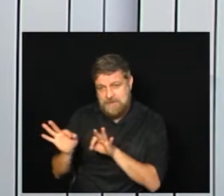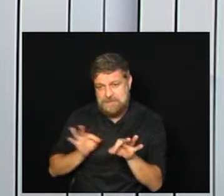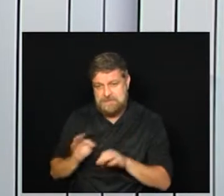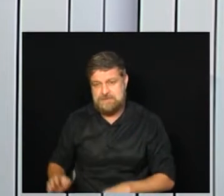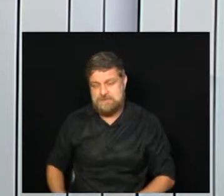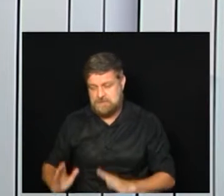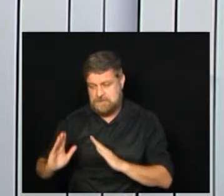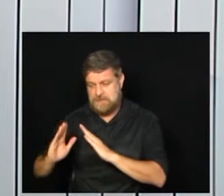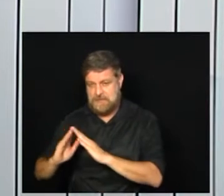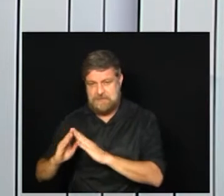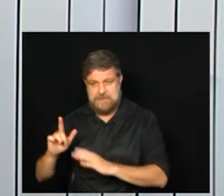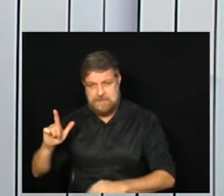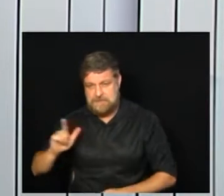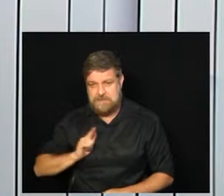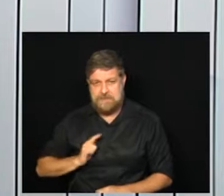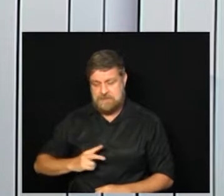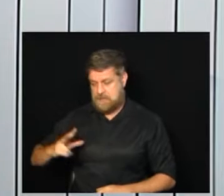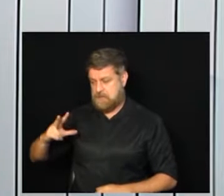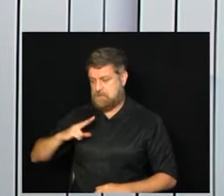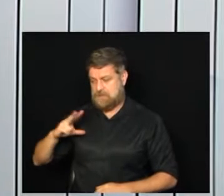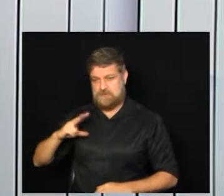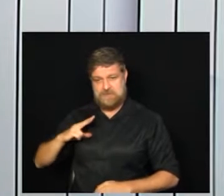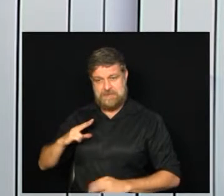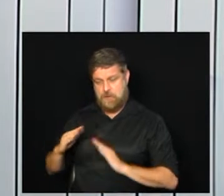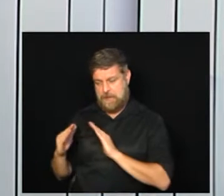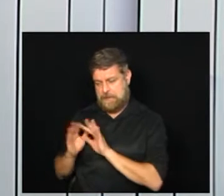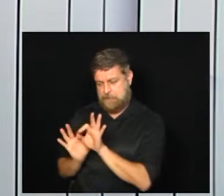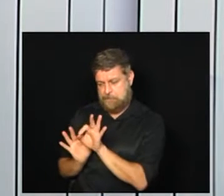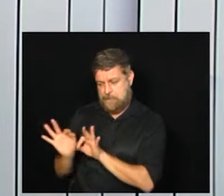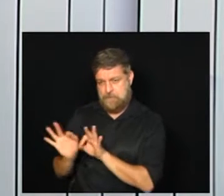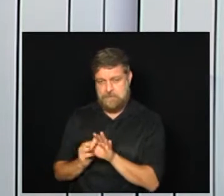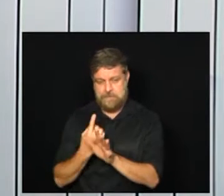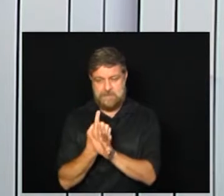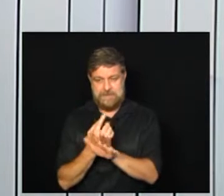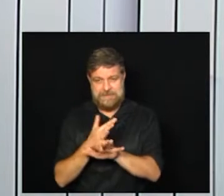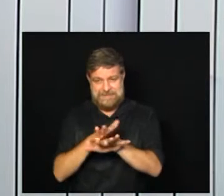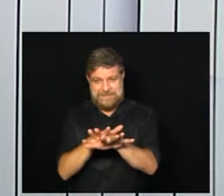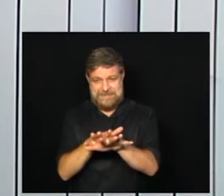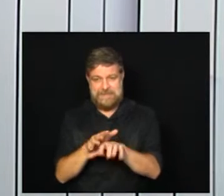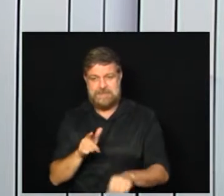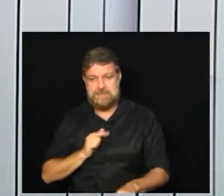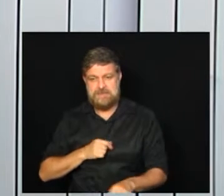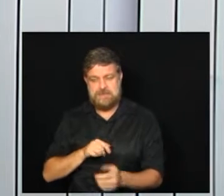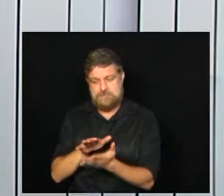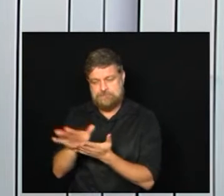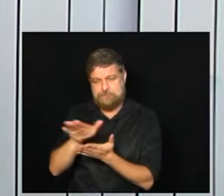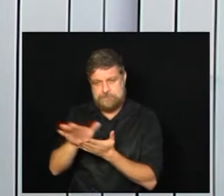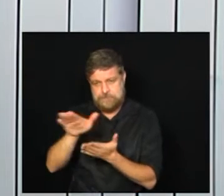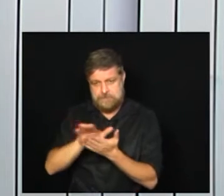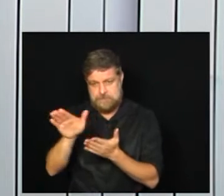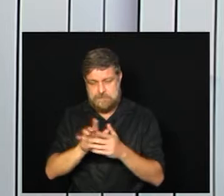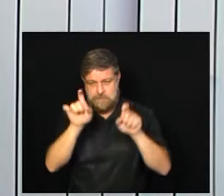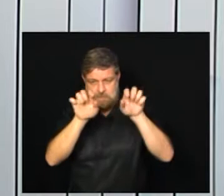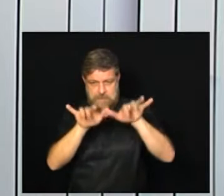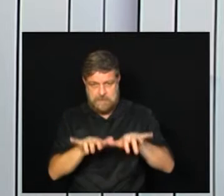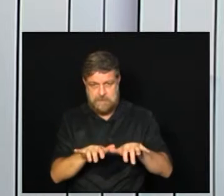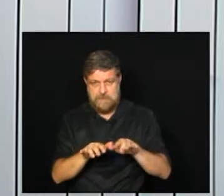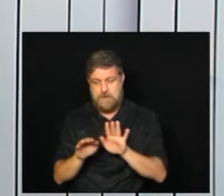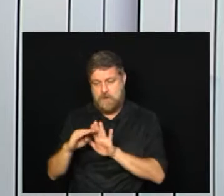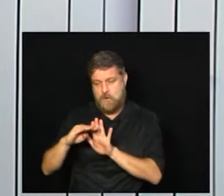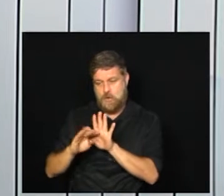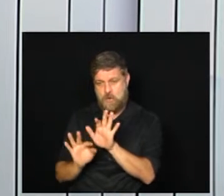residências, conhecido como Personal Organizer, e design de publicações impressas e digitais do